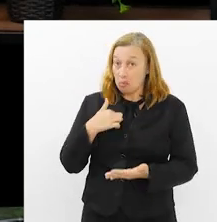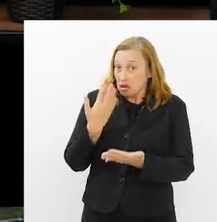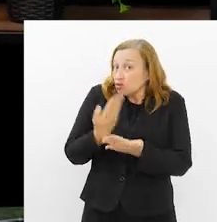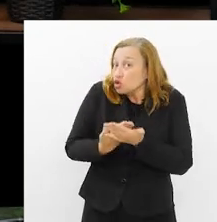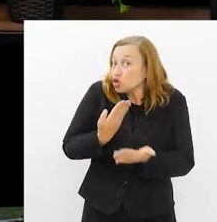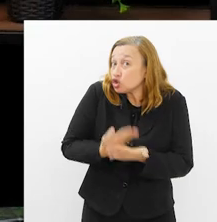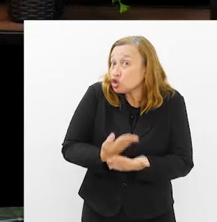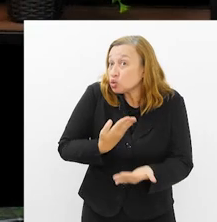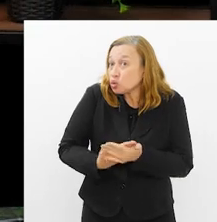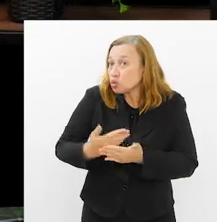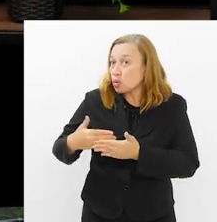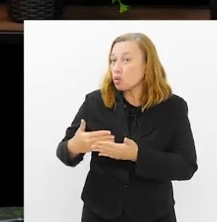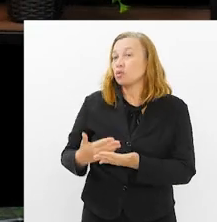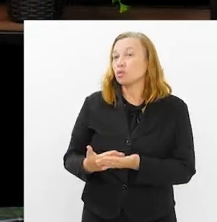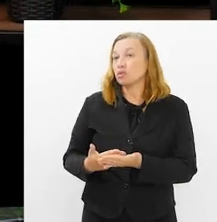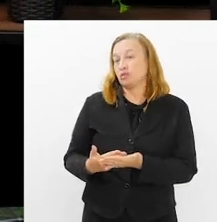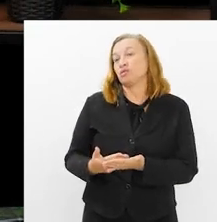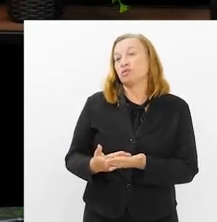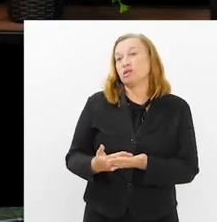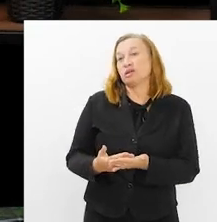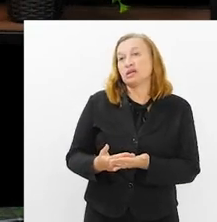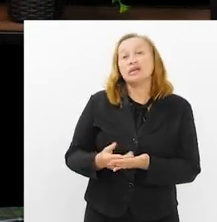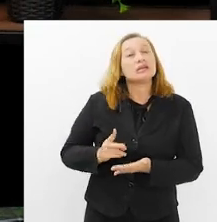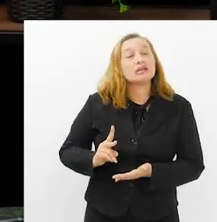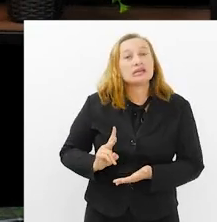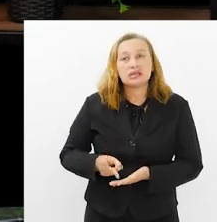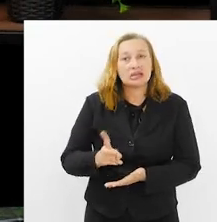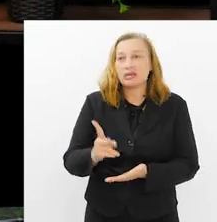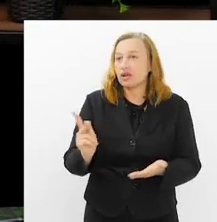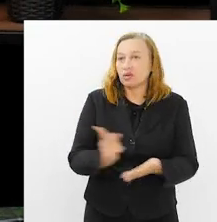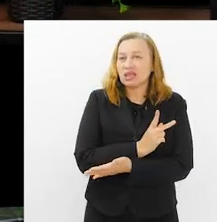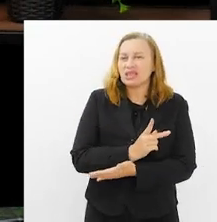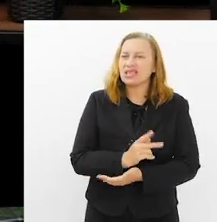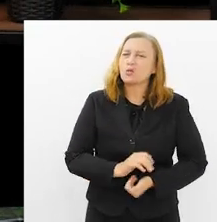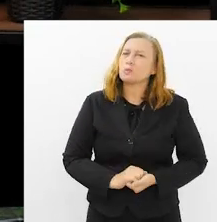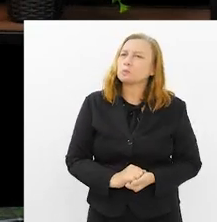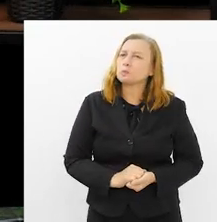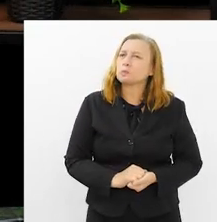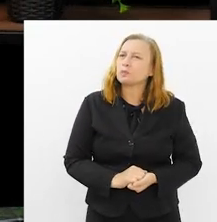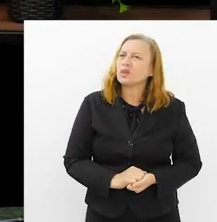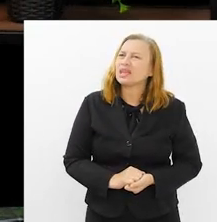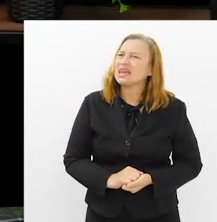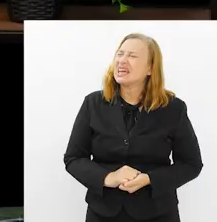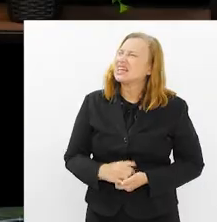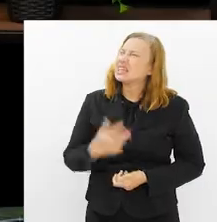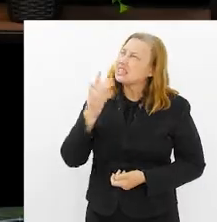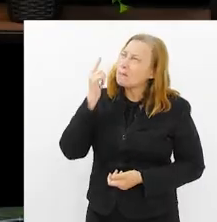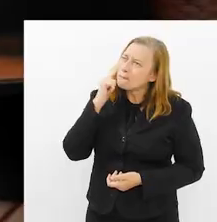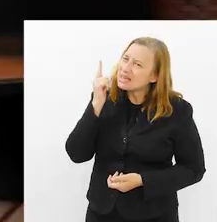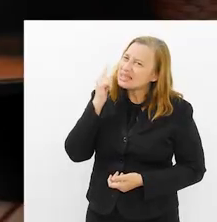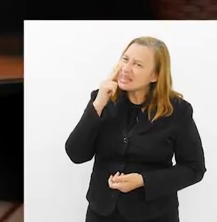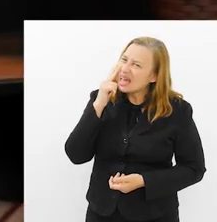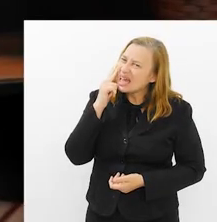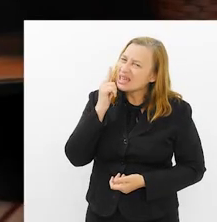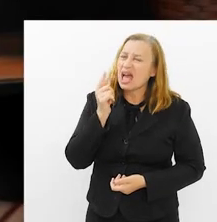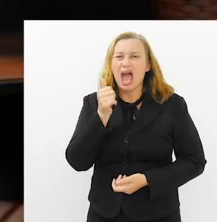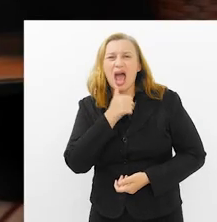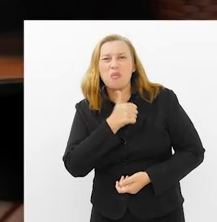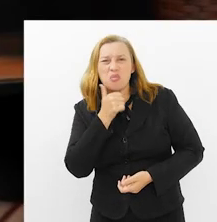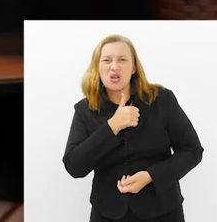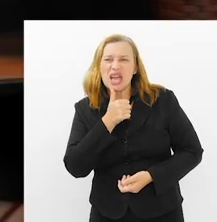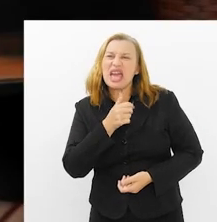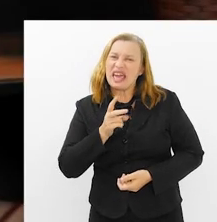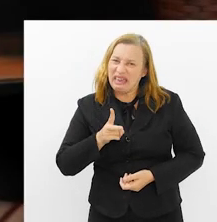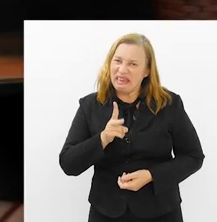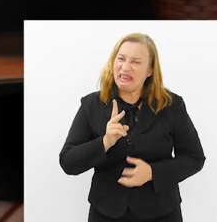Pelos meus estudos, desde que o mundo é mundo. E será que a gente quer carregar esse mundo nas costas? É